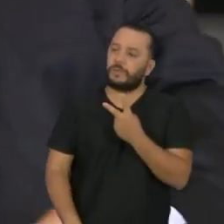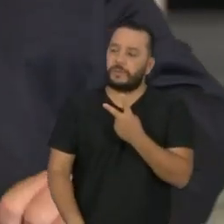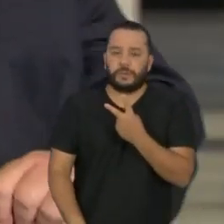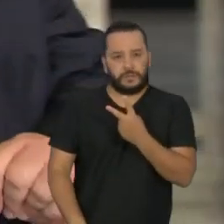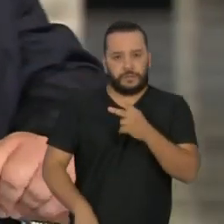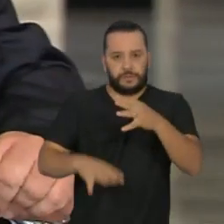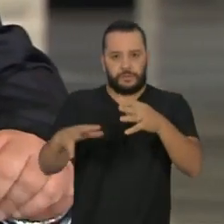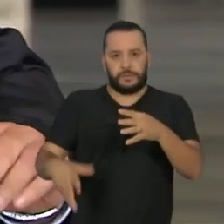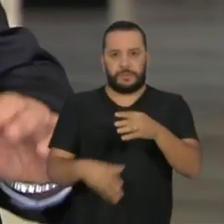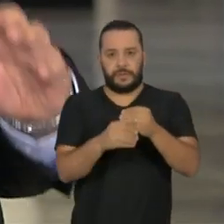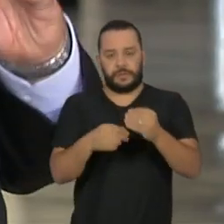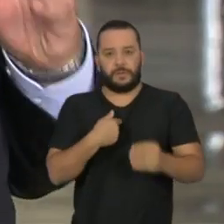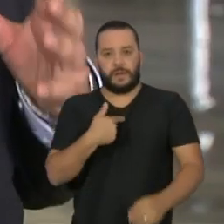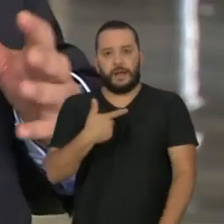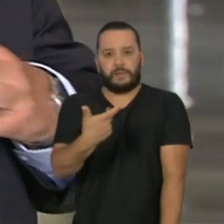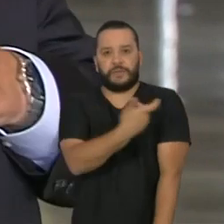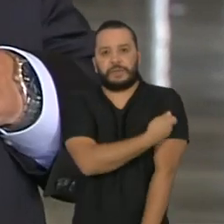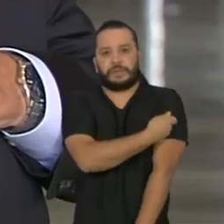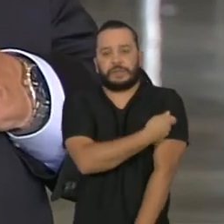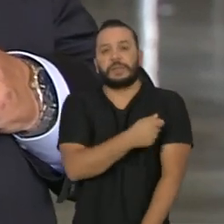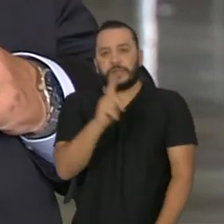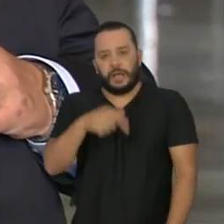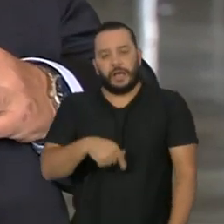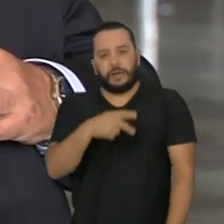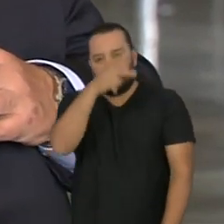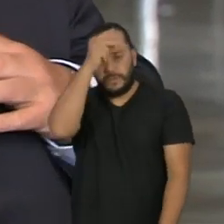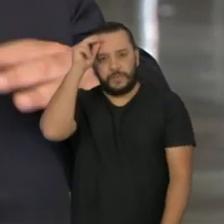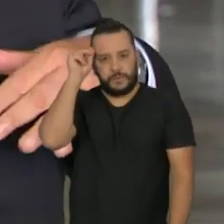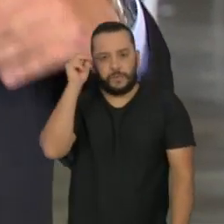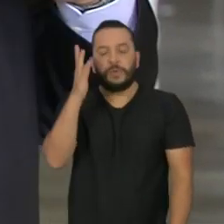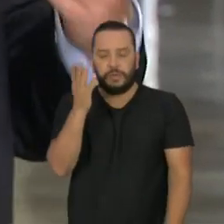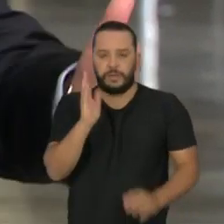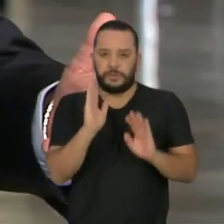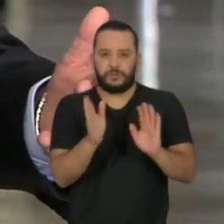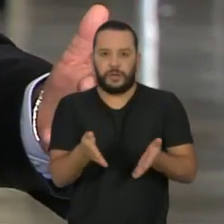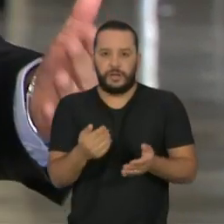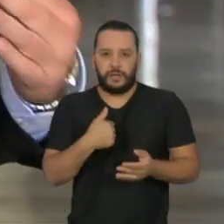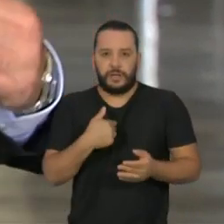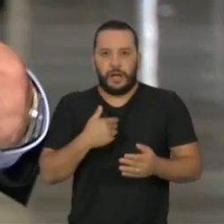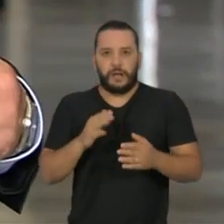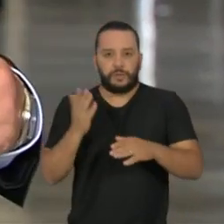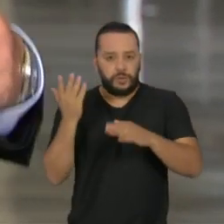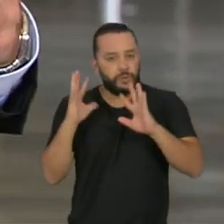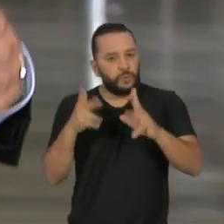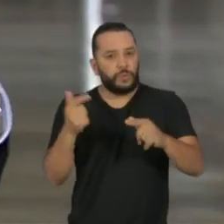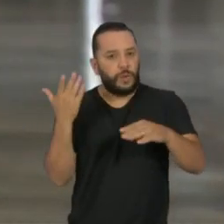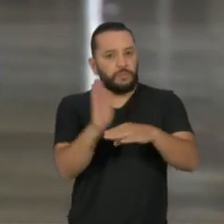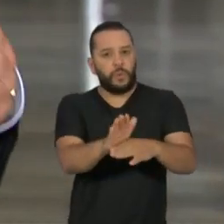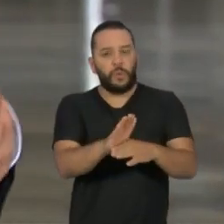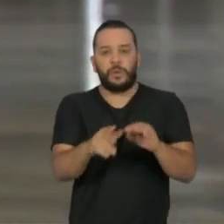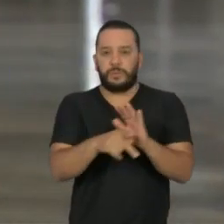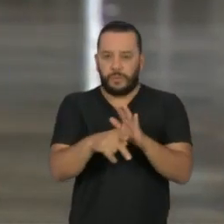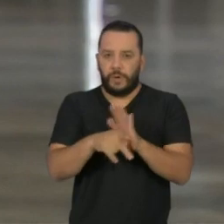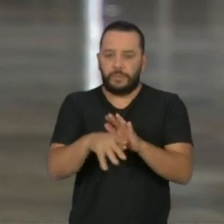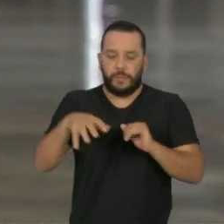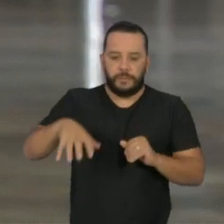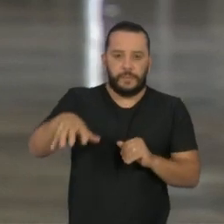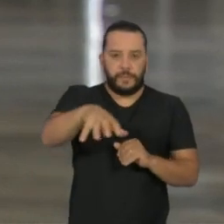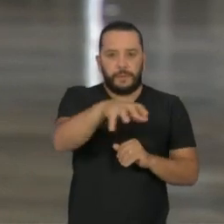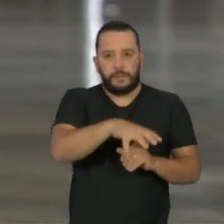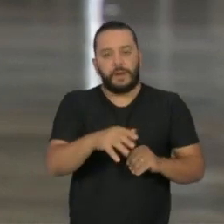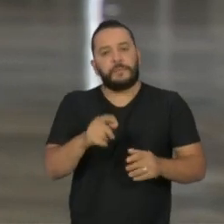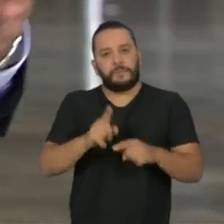A vacinação é feita pelo sistema da Prefeitura Municipal, nós damos todo o apoio logístico e de